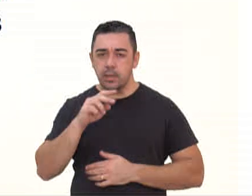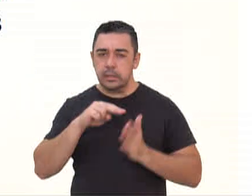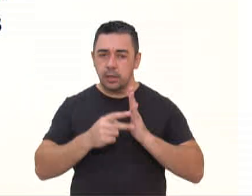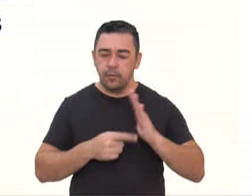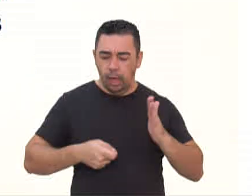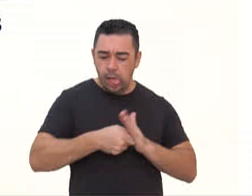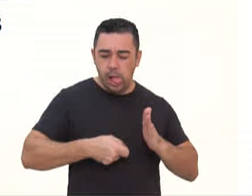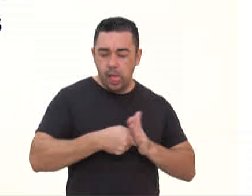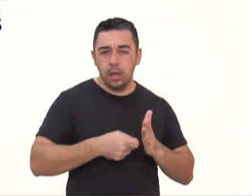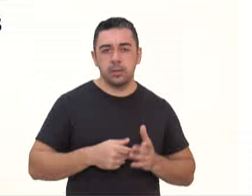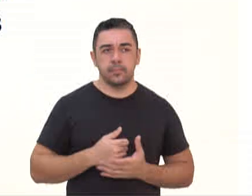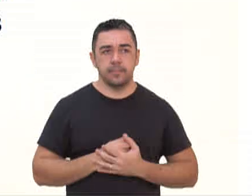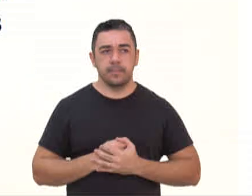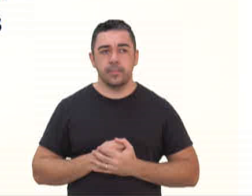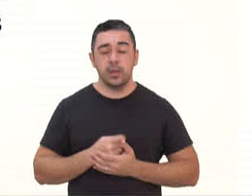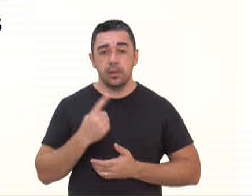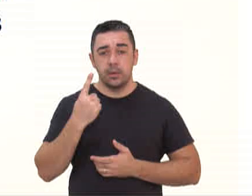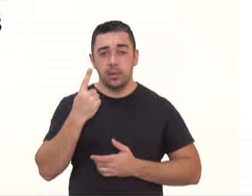de setembro de